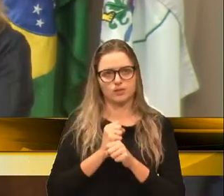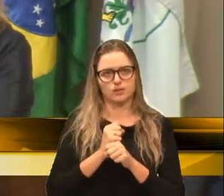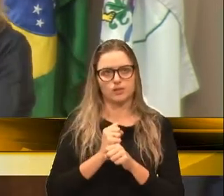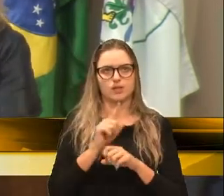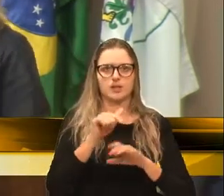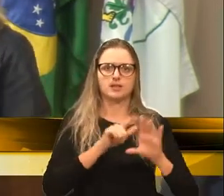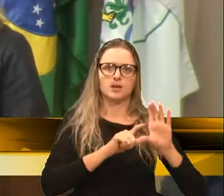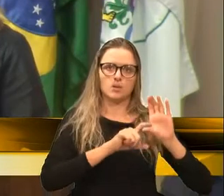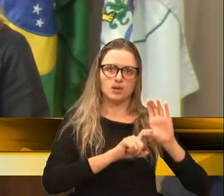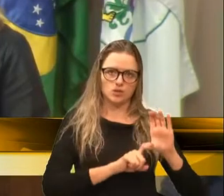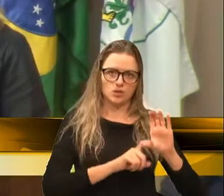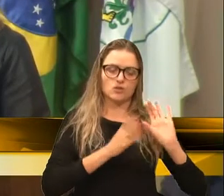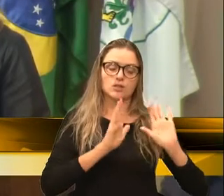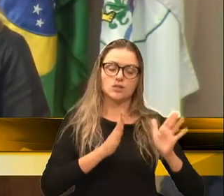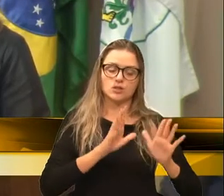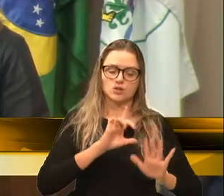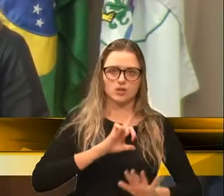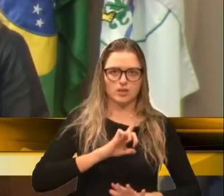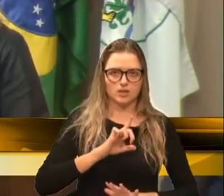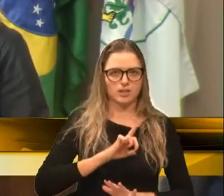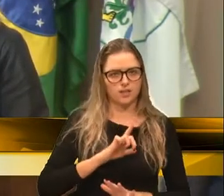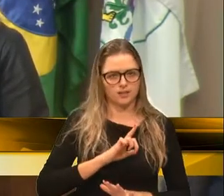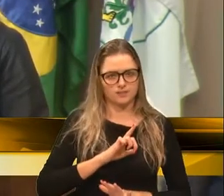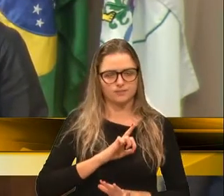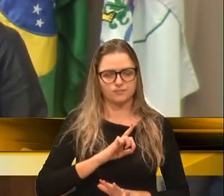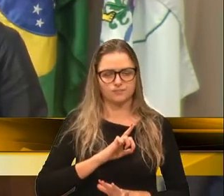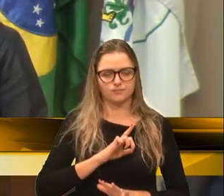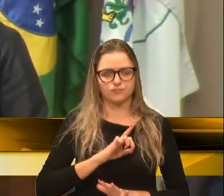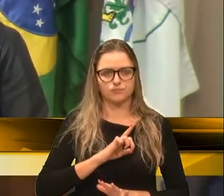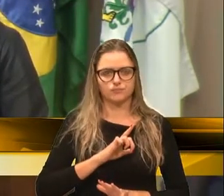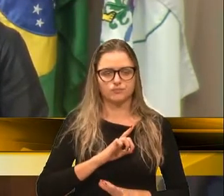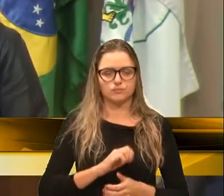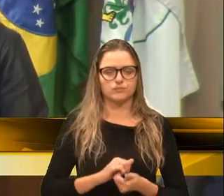dívida que já existia, né, e que